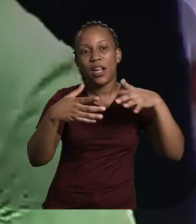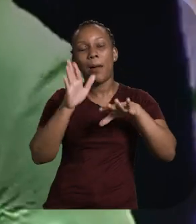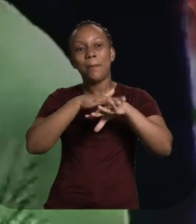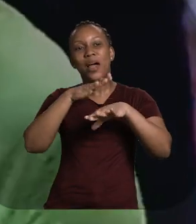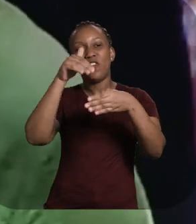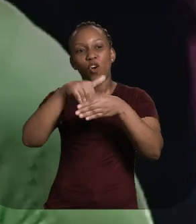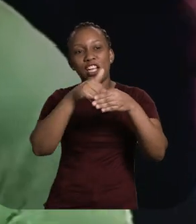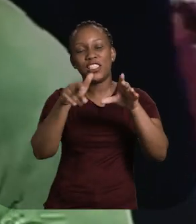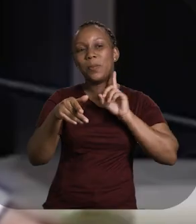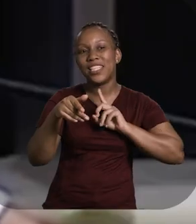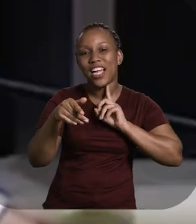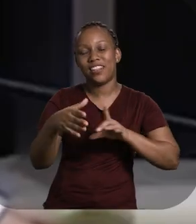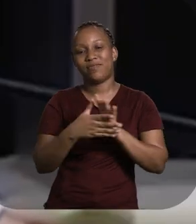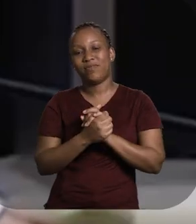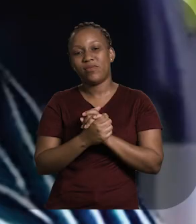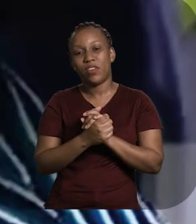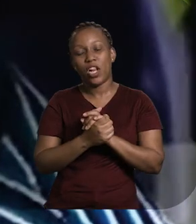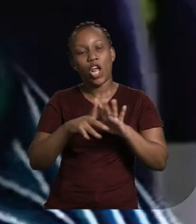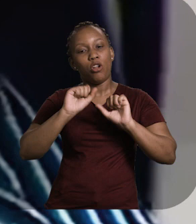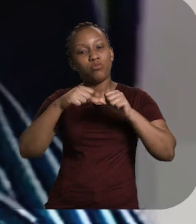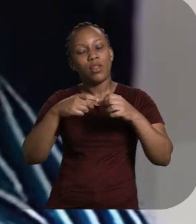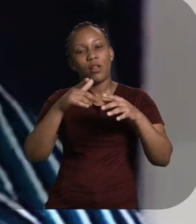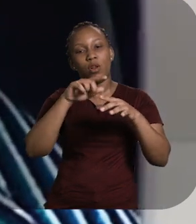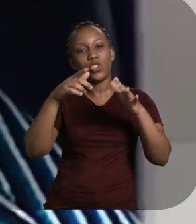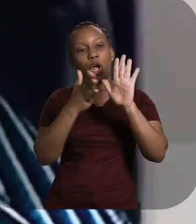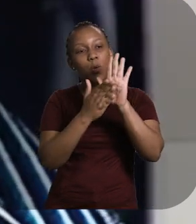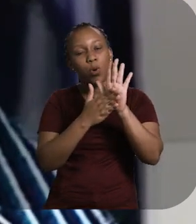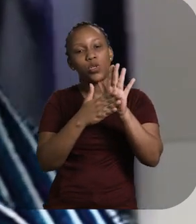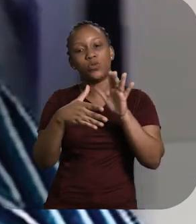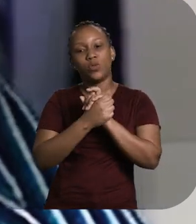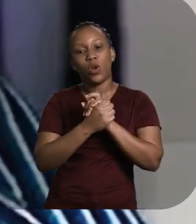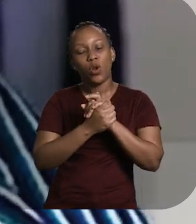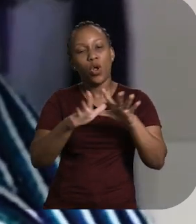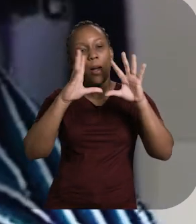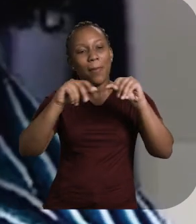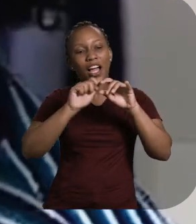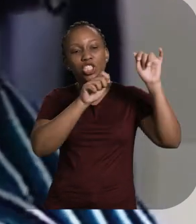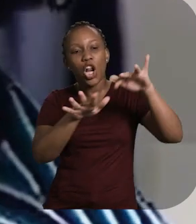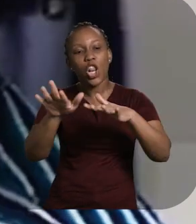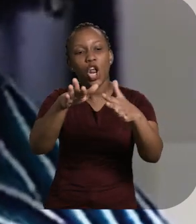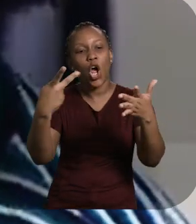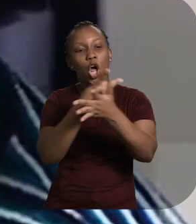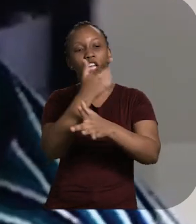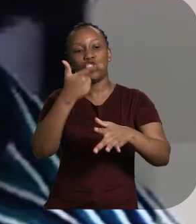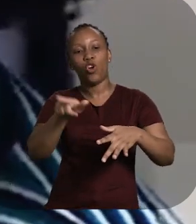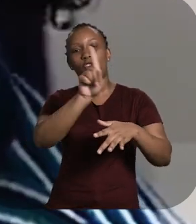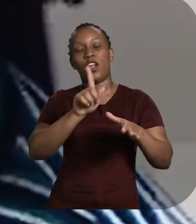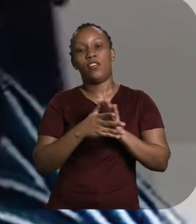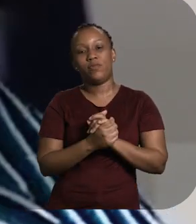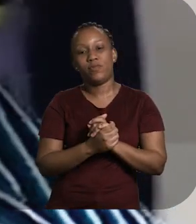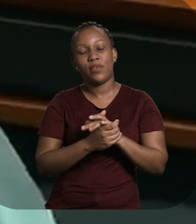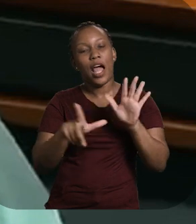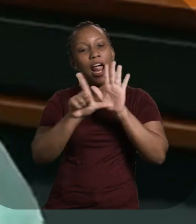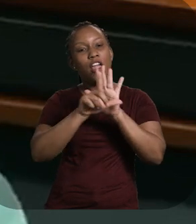deputada federal mais bem votada de Minas Gerais. E se empenhe na votação dessas proposições para que o mar de lama não aconteça